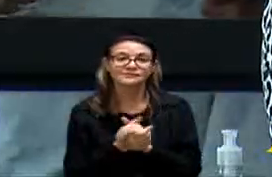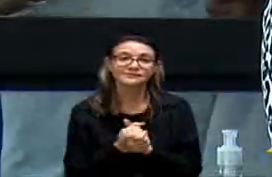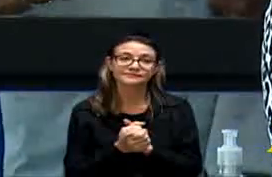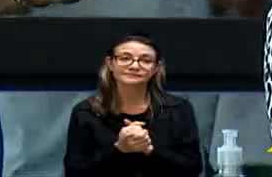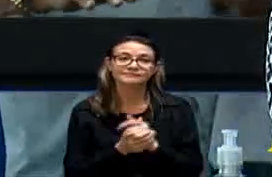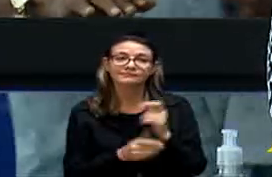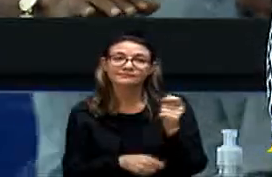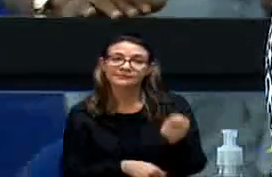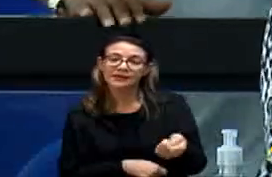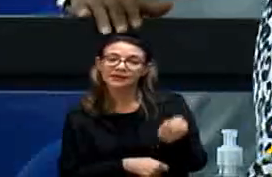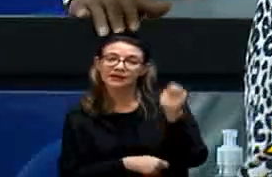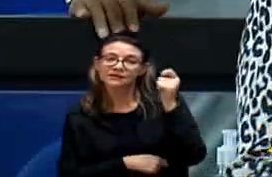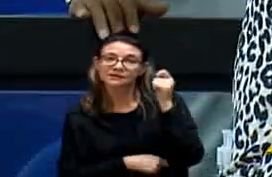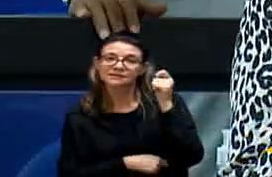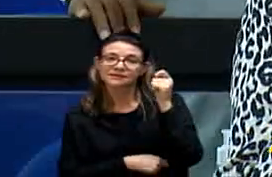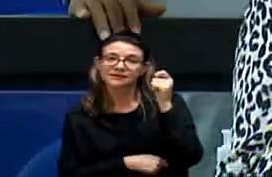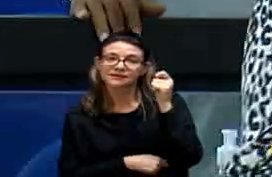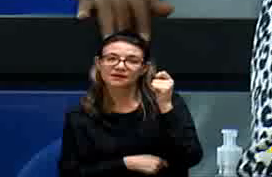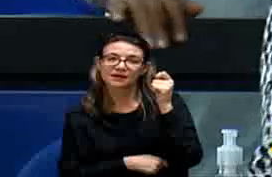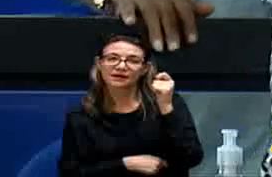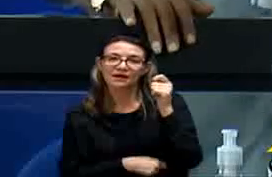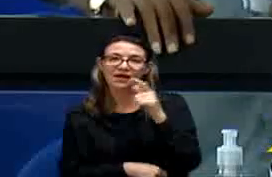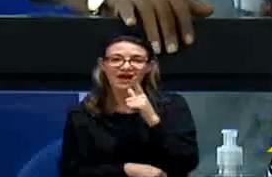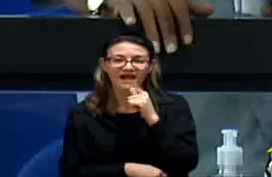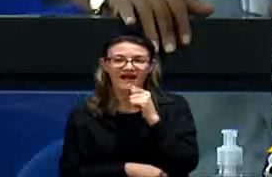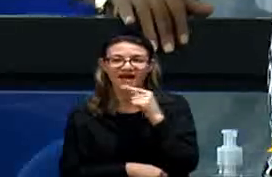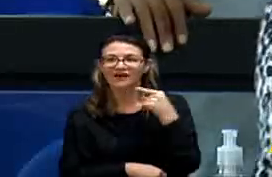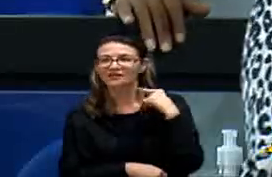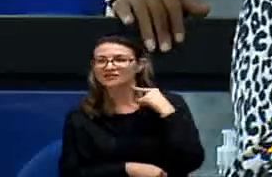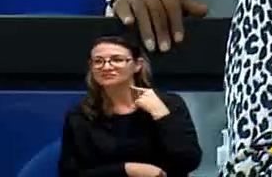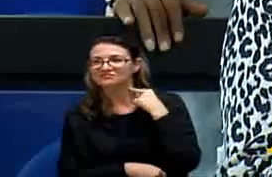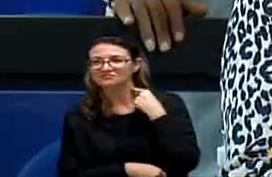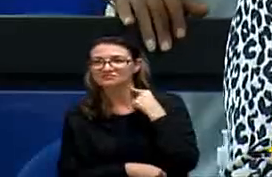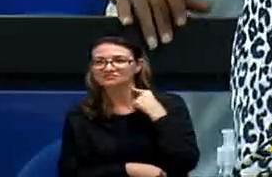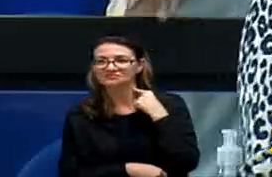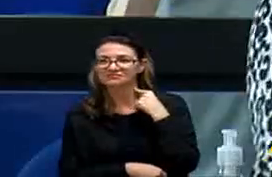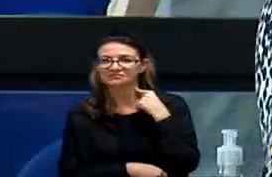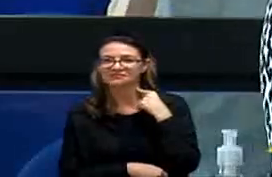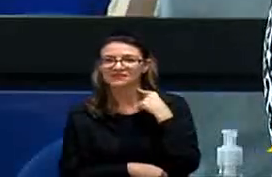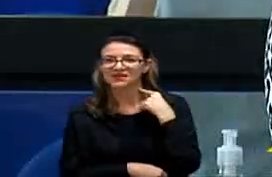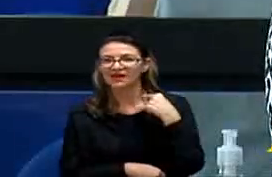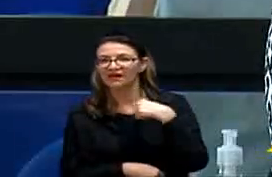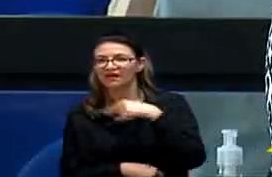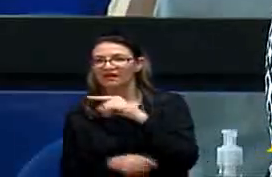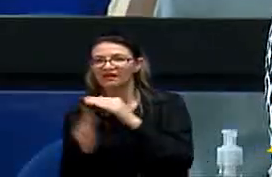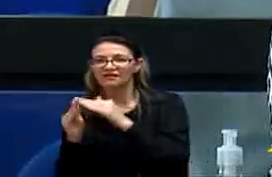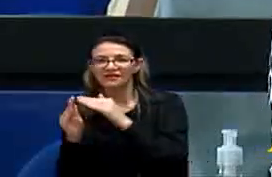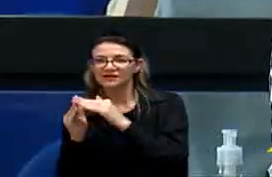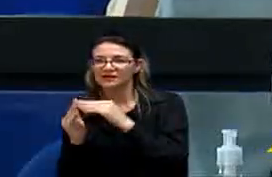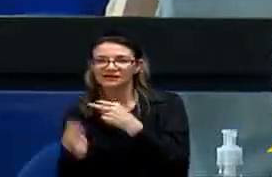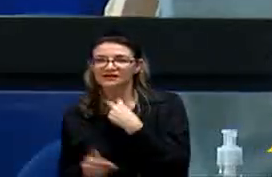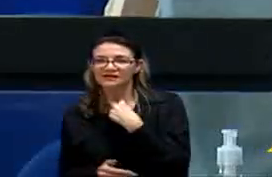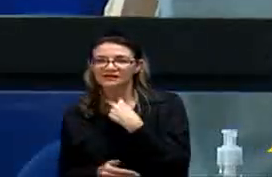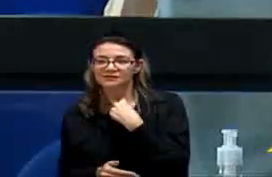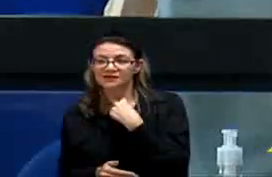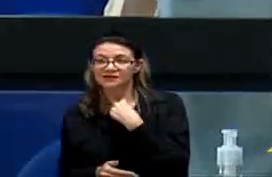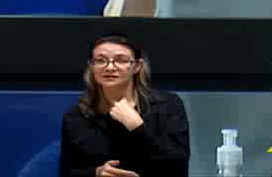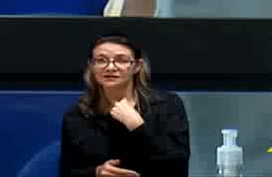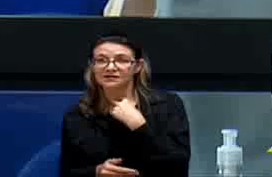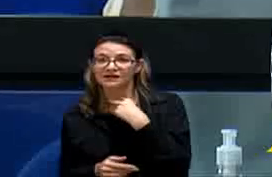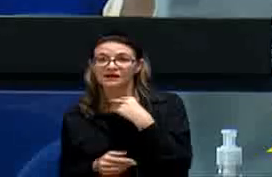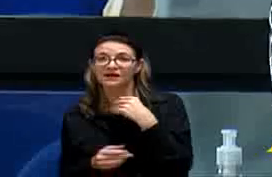pescar em águas poluídas não pode levar para casa aí eu jogo o peixe na água de novo aí eu destruo